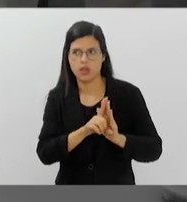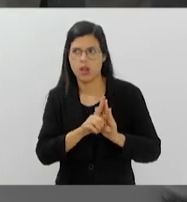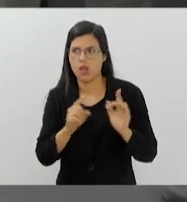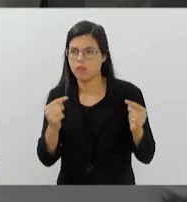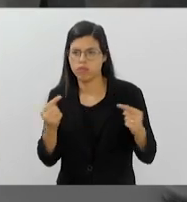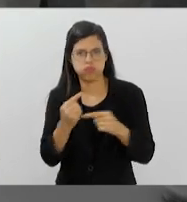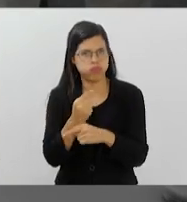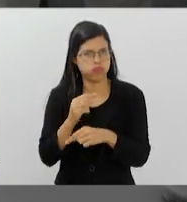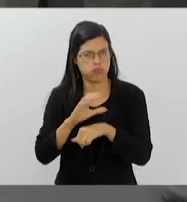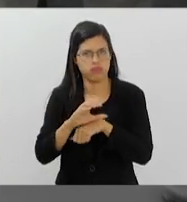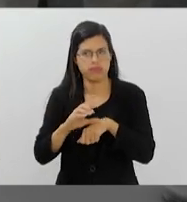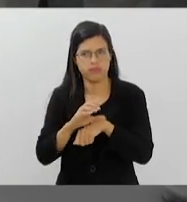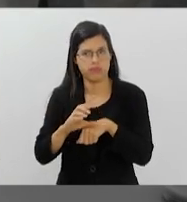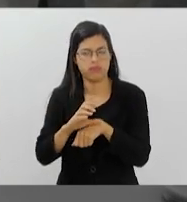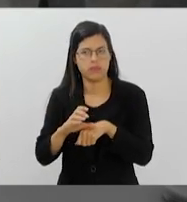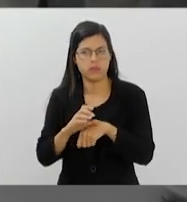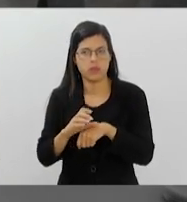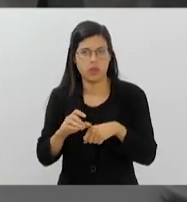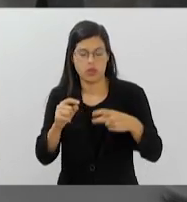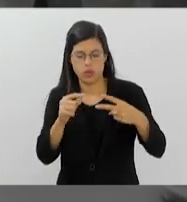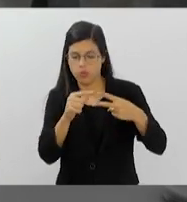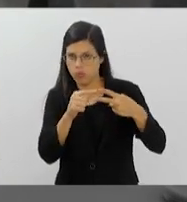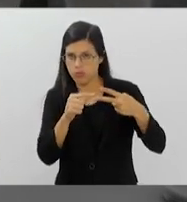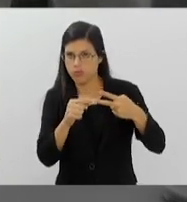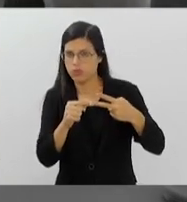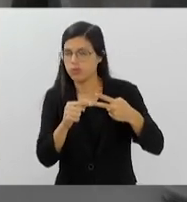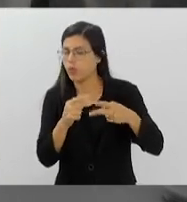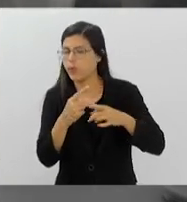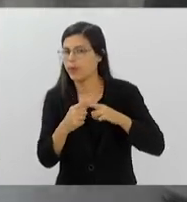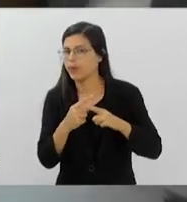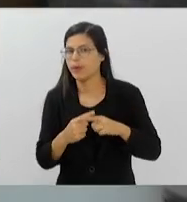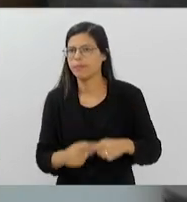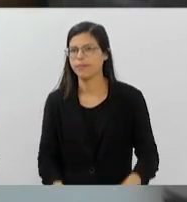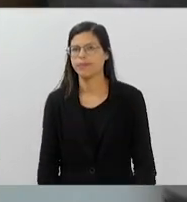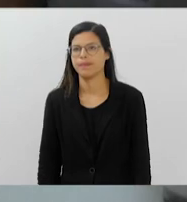inconstitucional. Por dois grandes motivos.